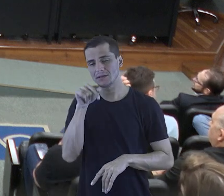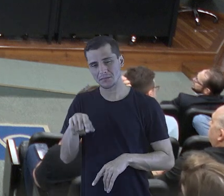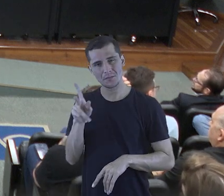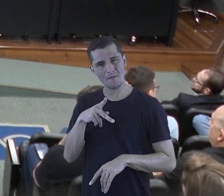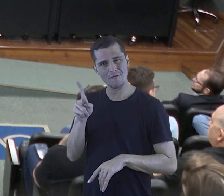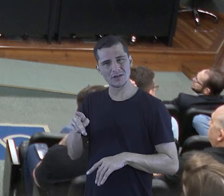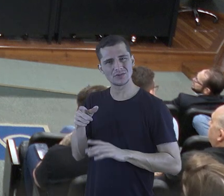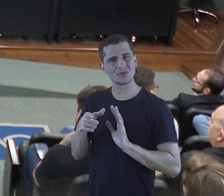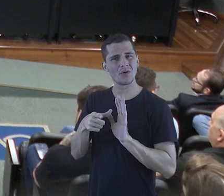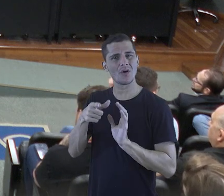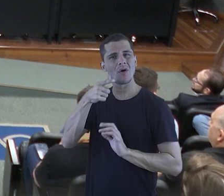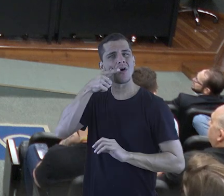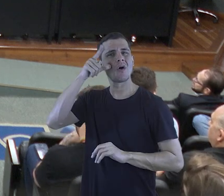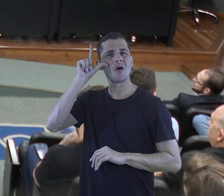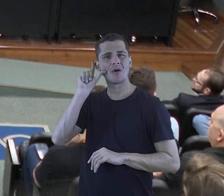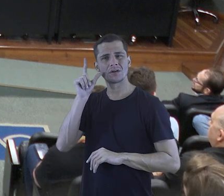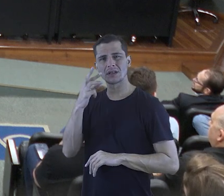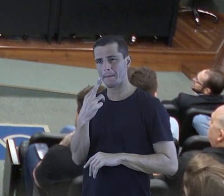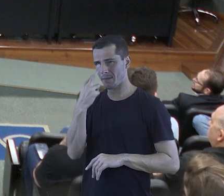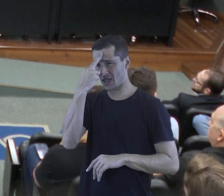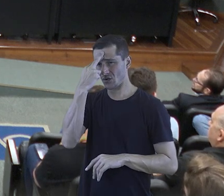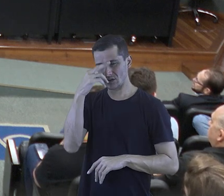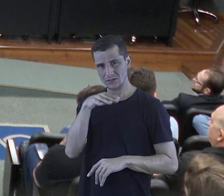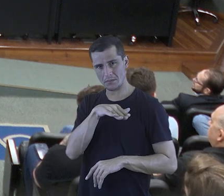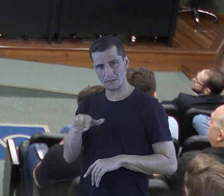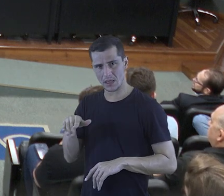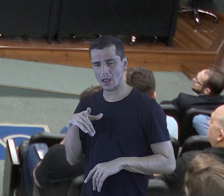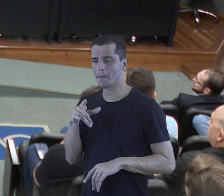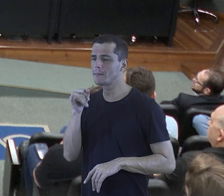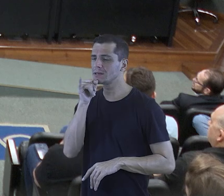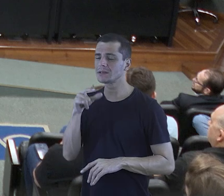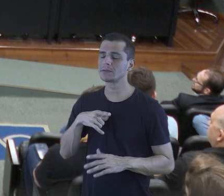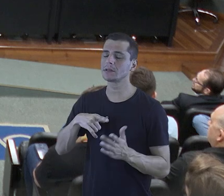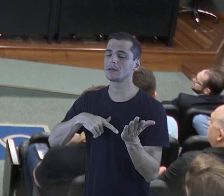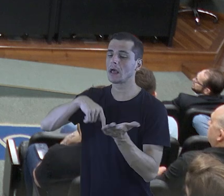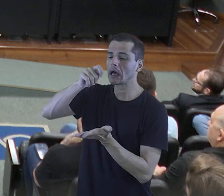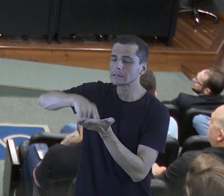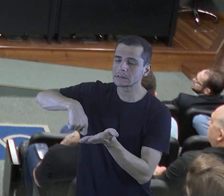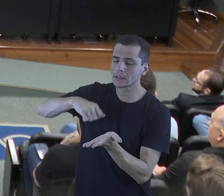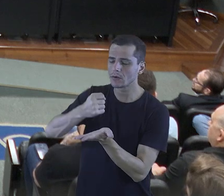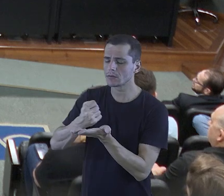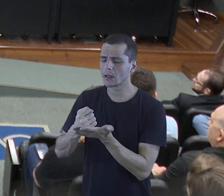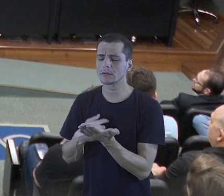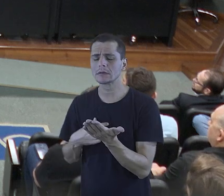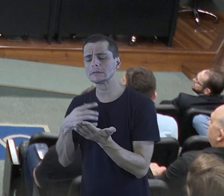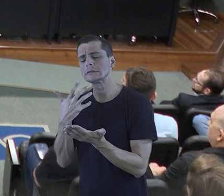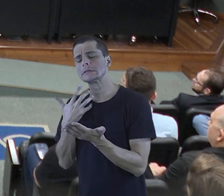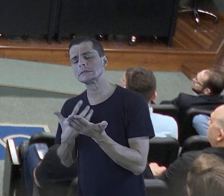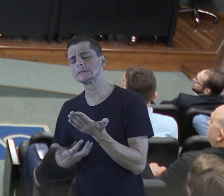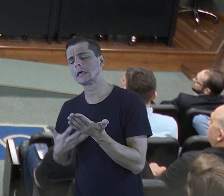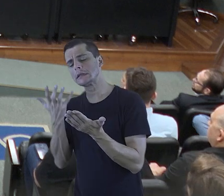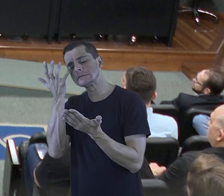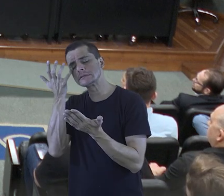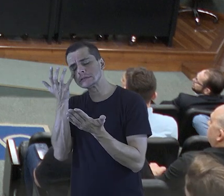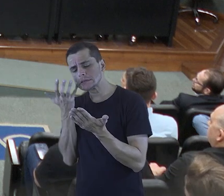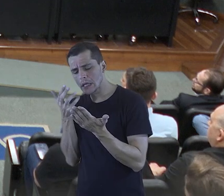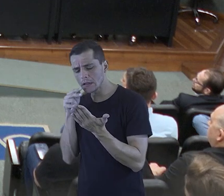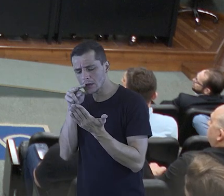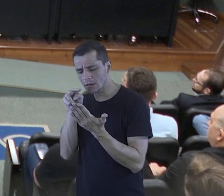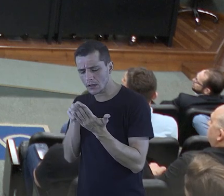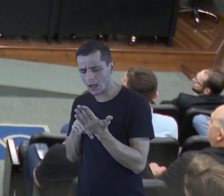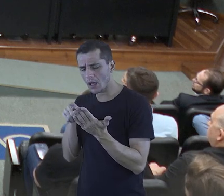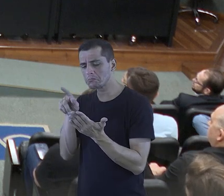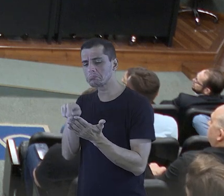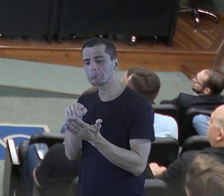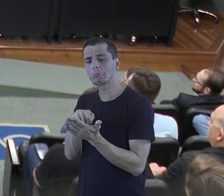um termo da LGPD aqui. Ah, que legal que tem. Assinei. Tem três rúbricas aqui. Porque é mais ou menos padrão. Já li